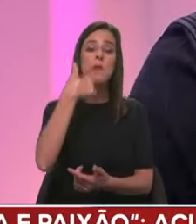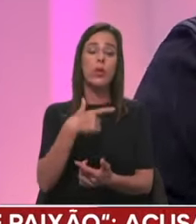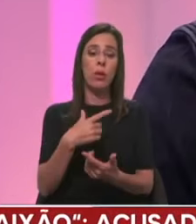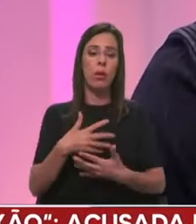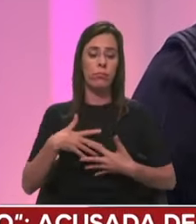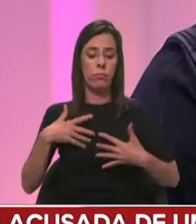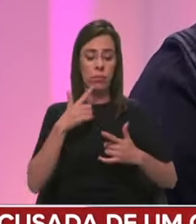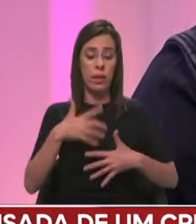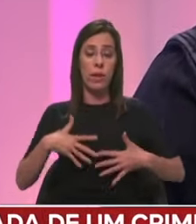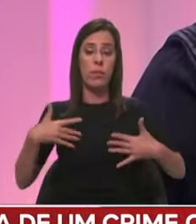mexam com as com as emoções das pessoas